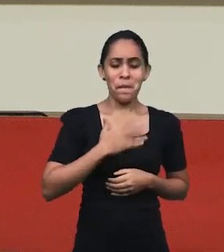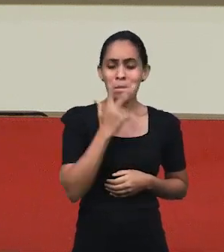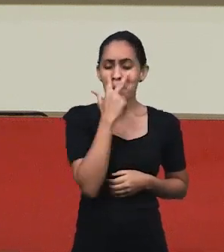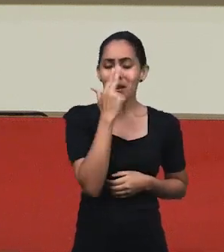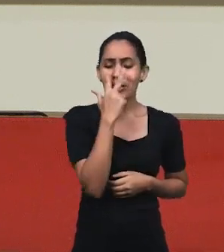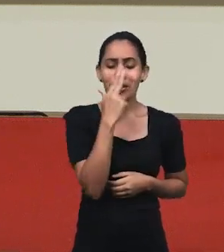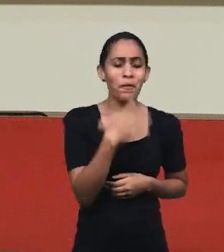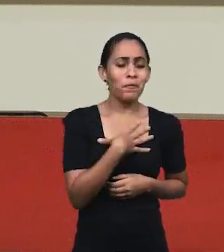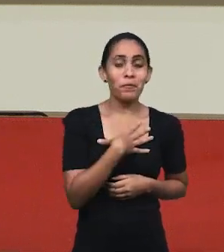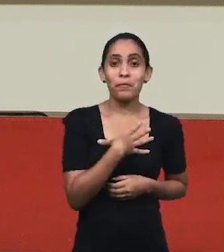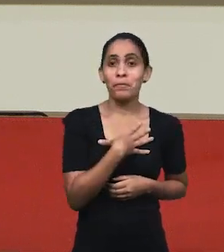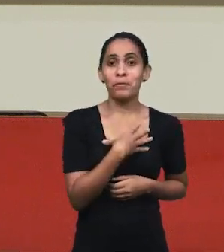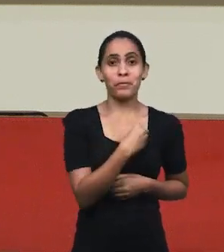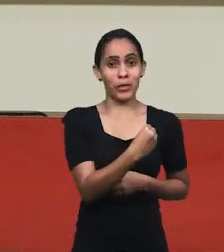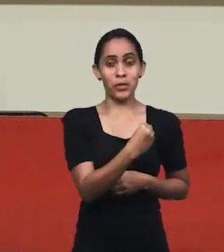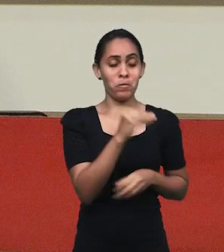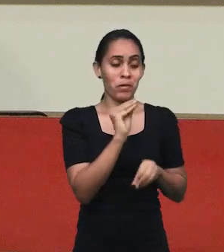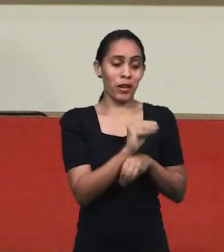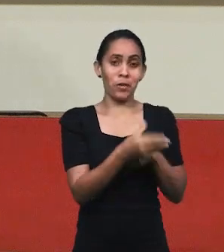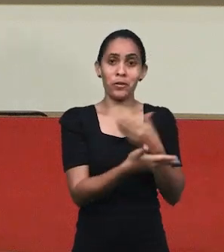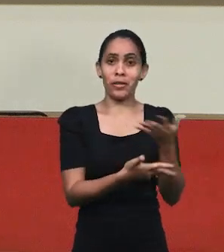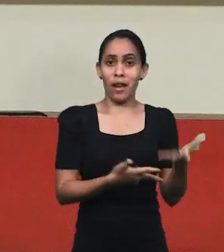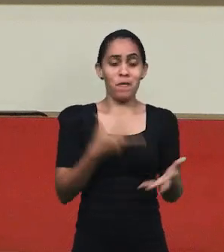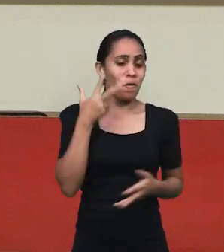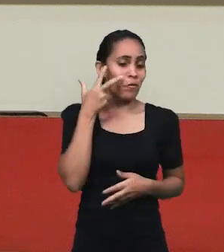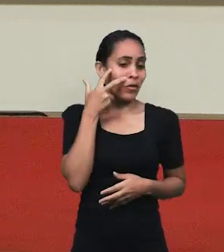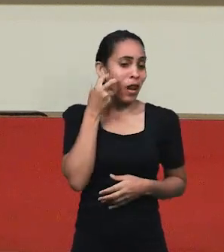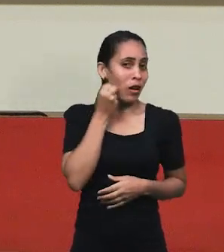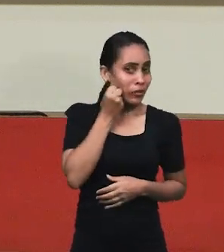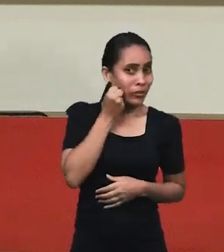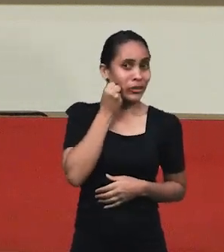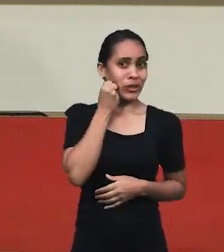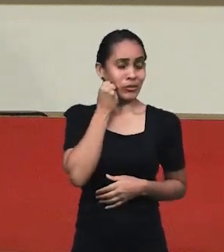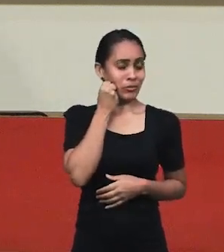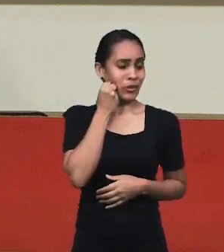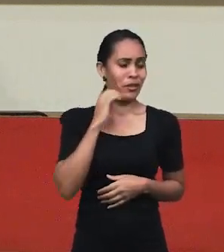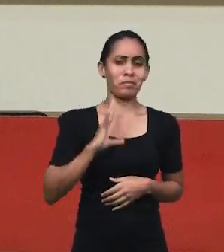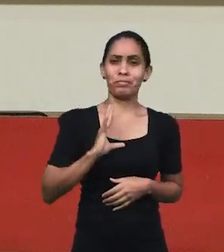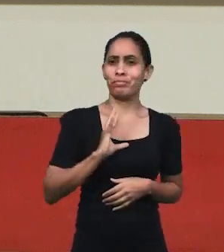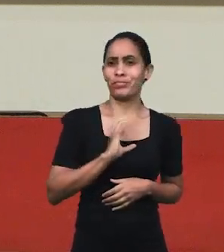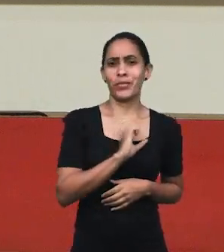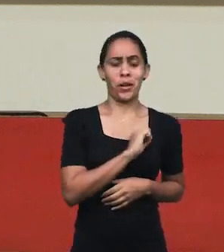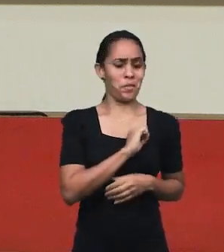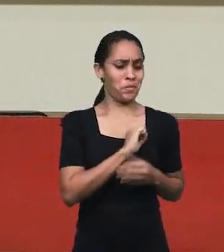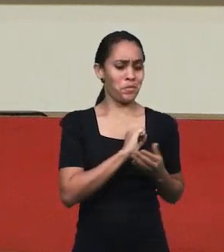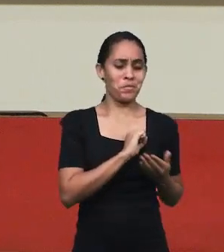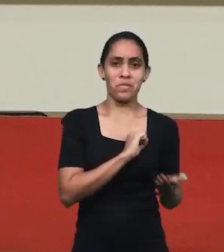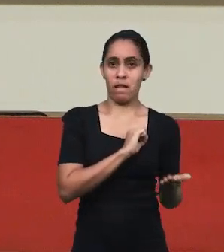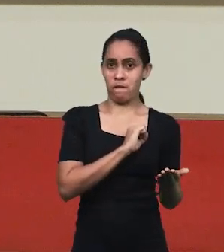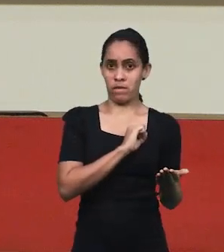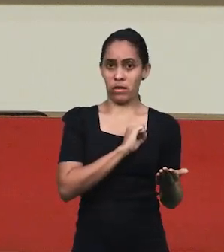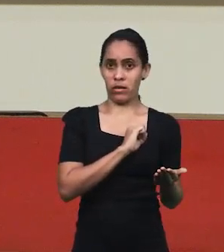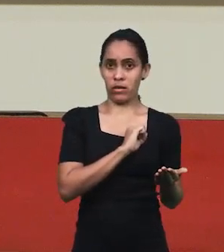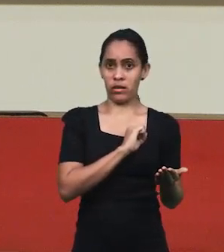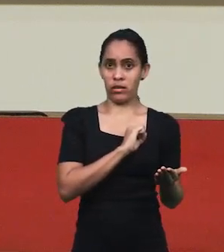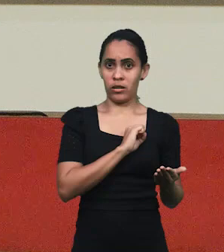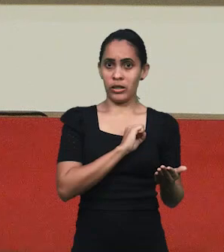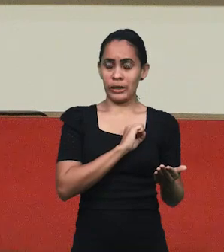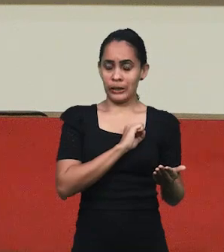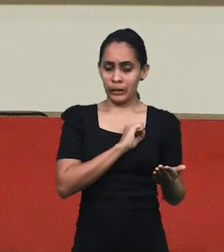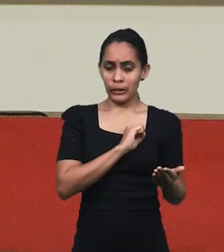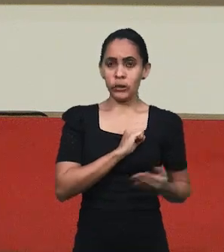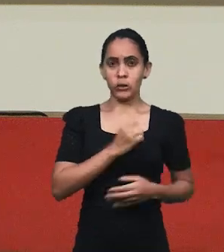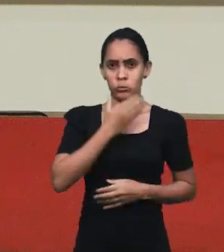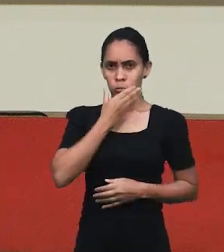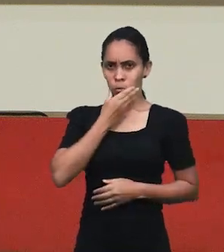criado como se fosse um filho, ou como se fosse um filho de criação, um filho adotado. Era algo muito querido. Imagine